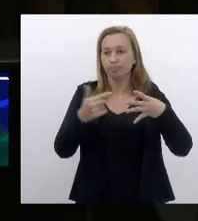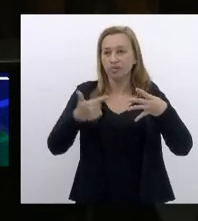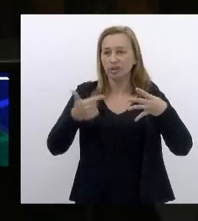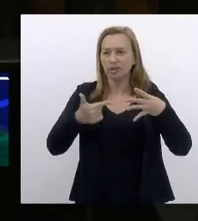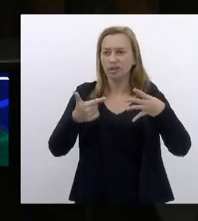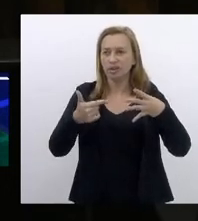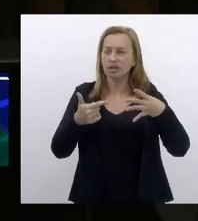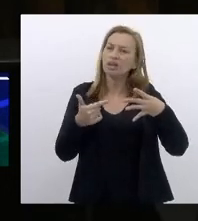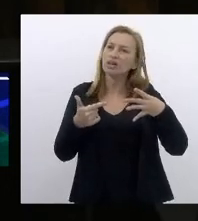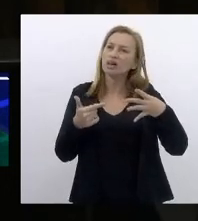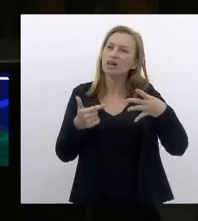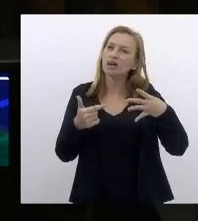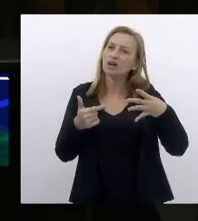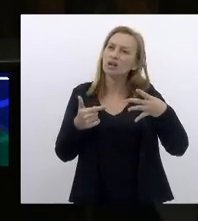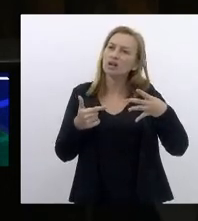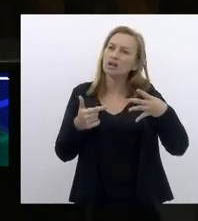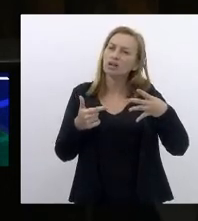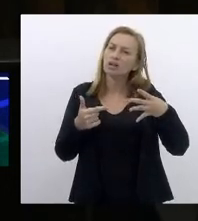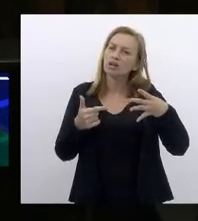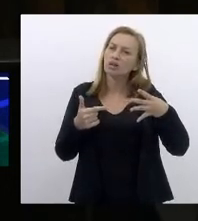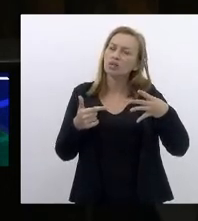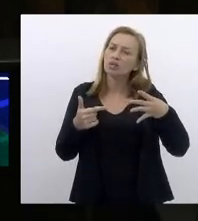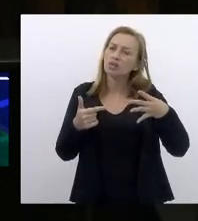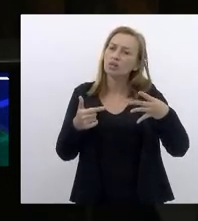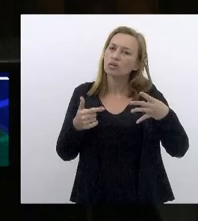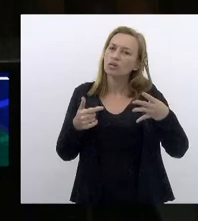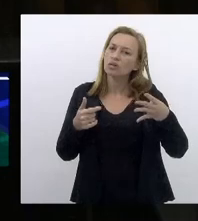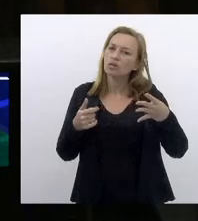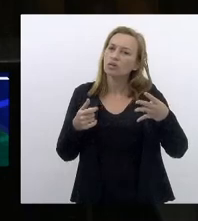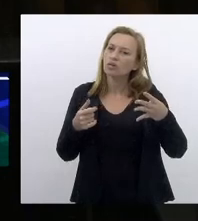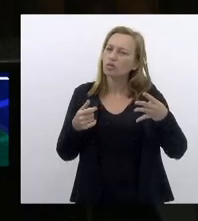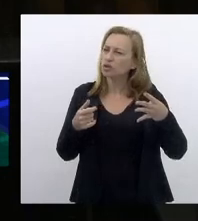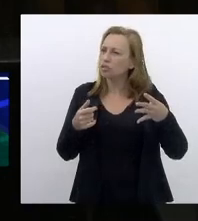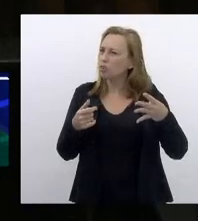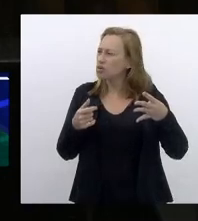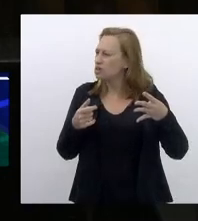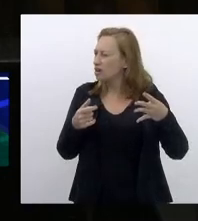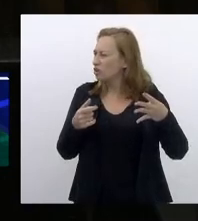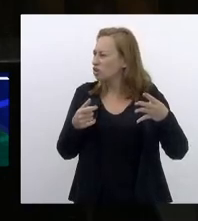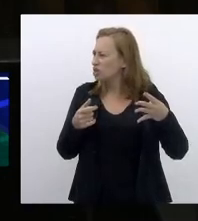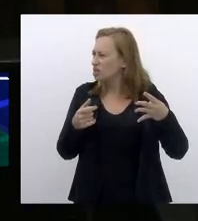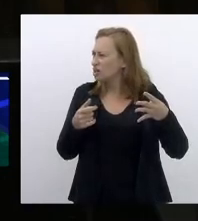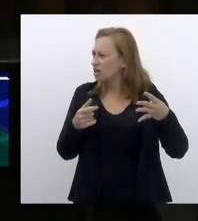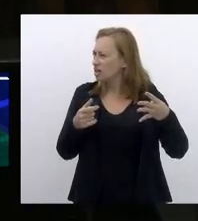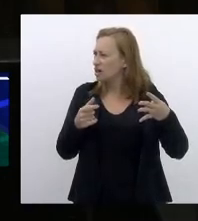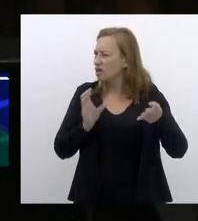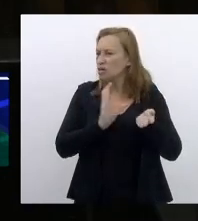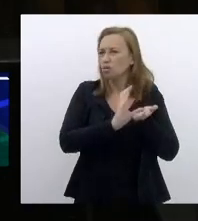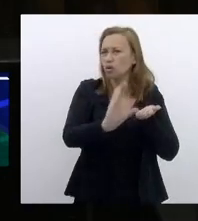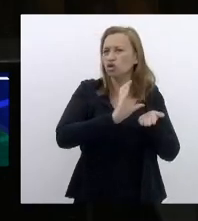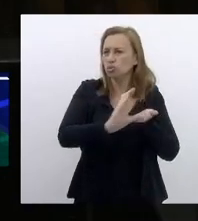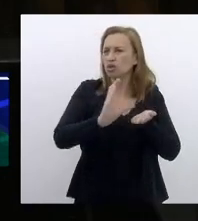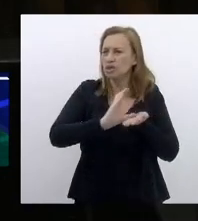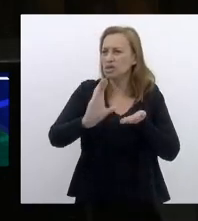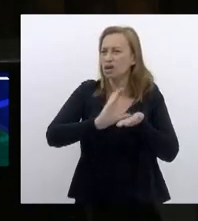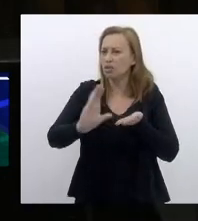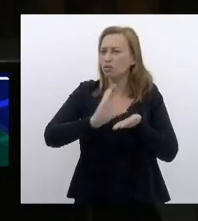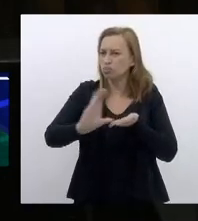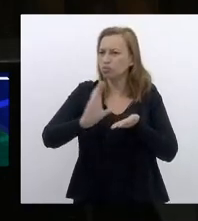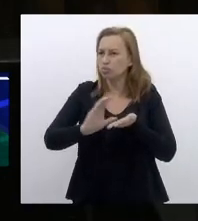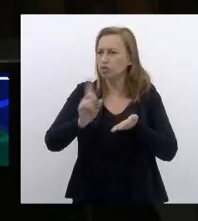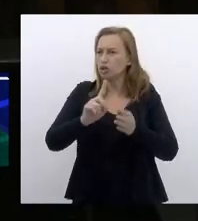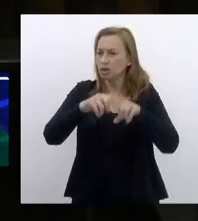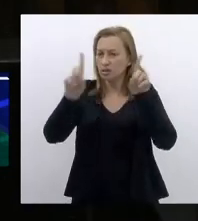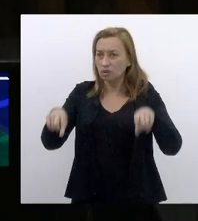alíquota de contribuição não inferior à alíquota dos servidores públicos da